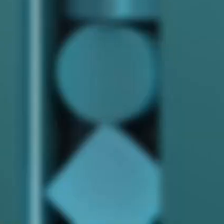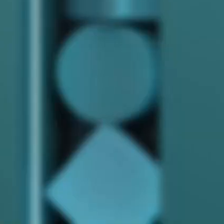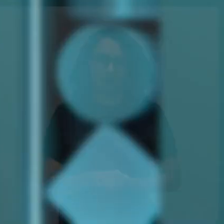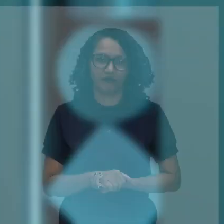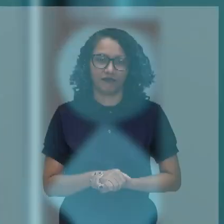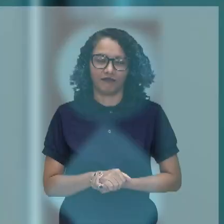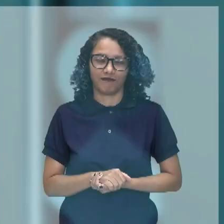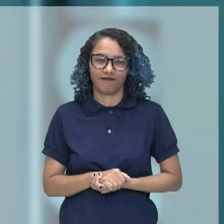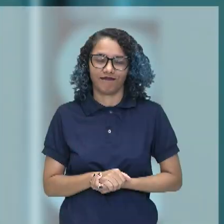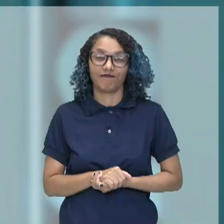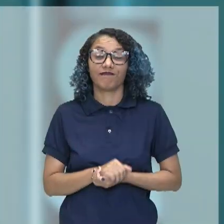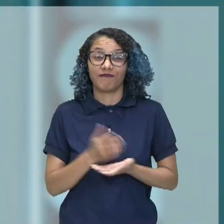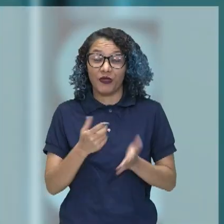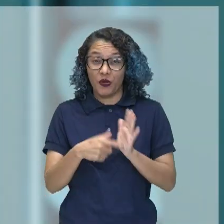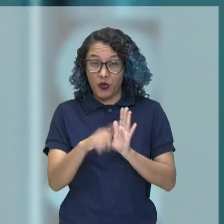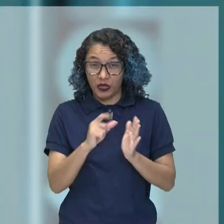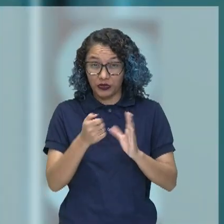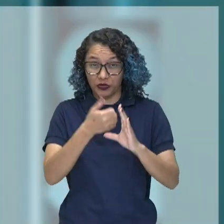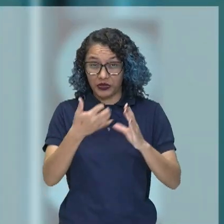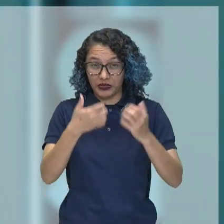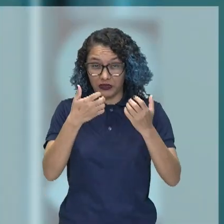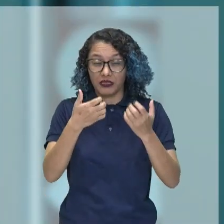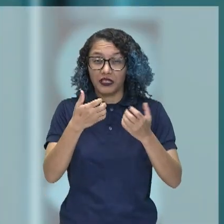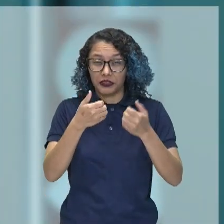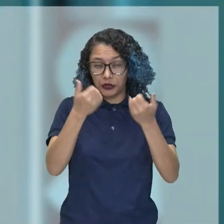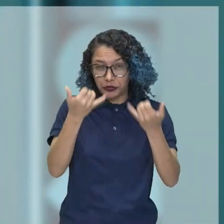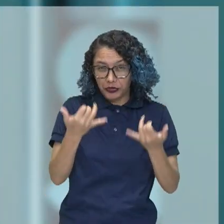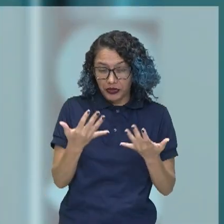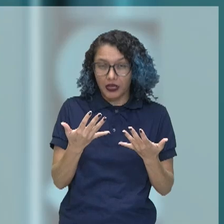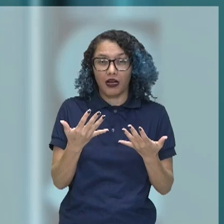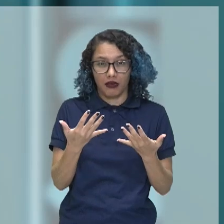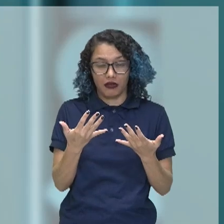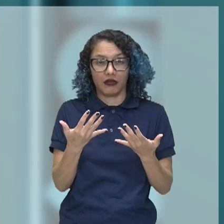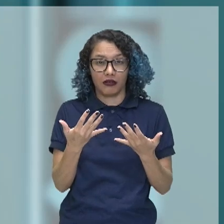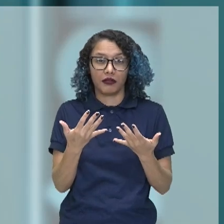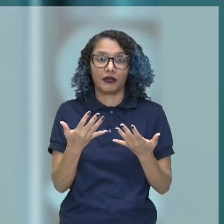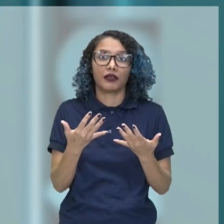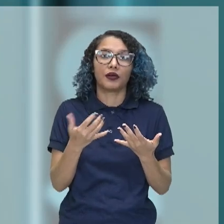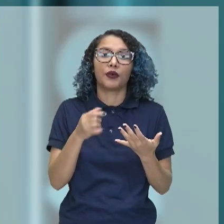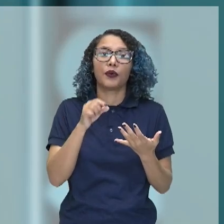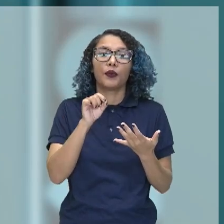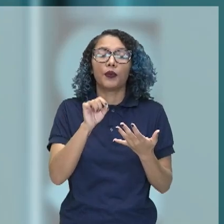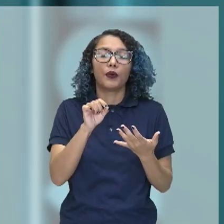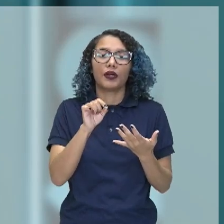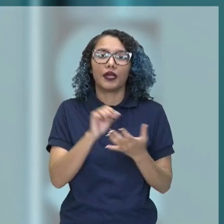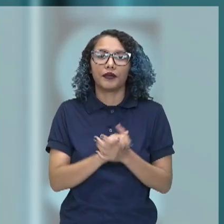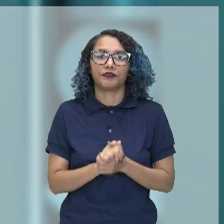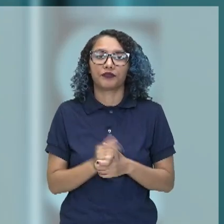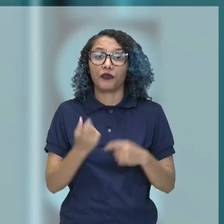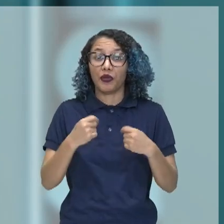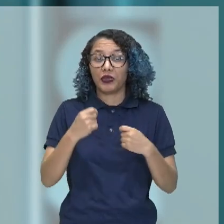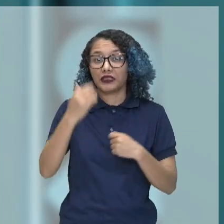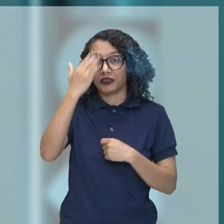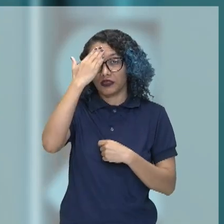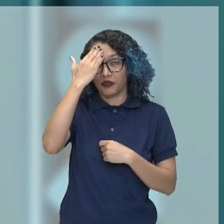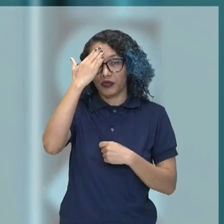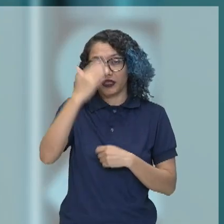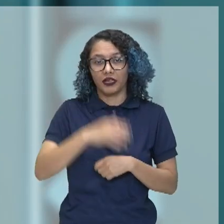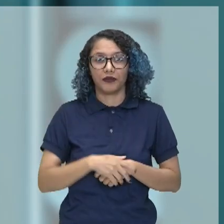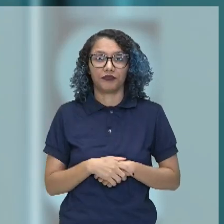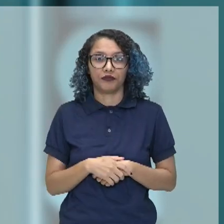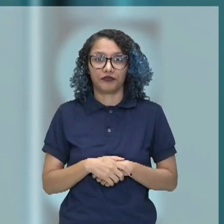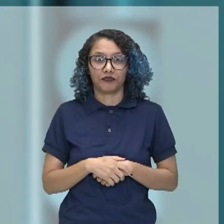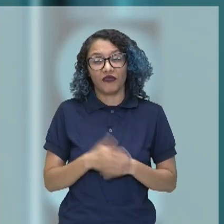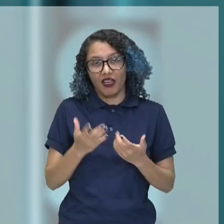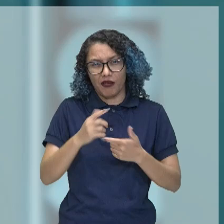Antes de falarmos um pouquinho sobre as características e alguns autores importantes para a geração de 1945, também conhecida como a terceira